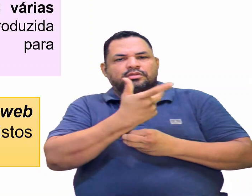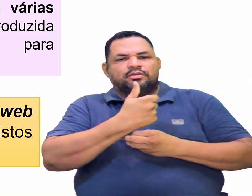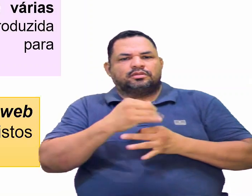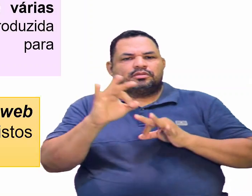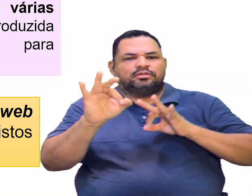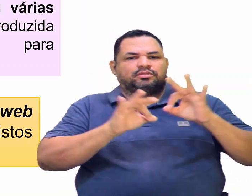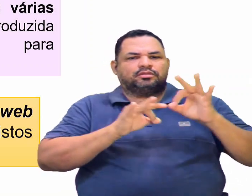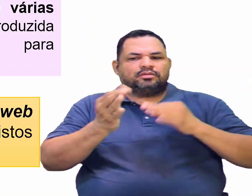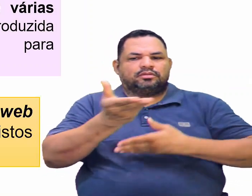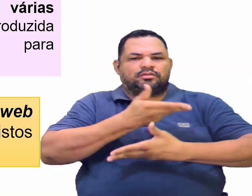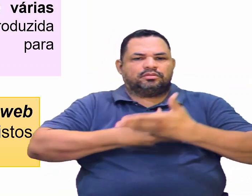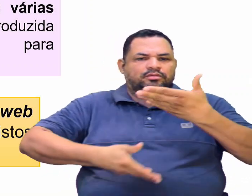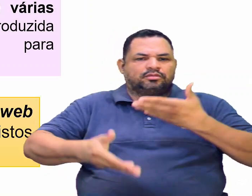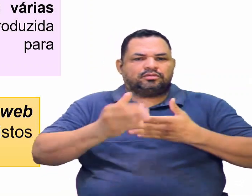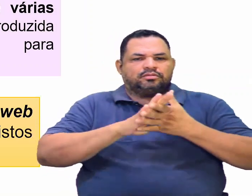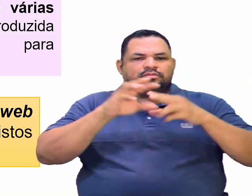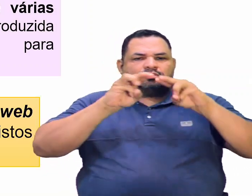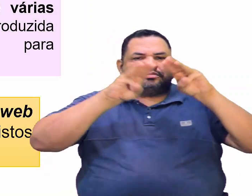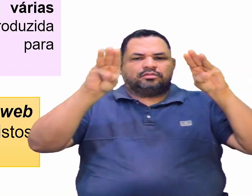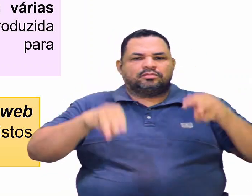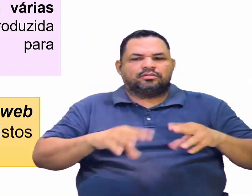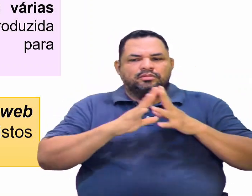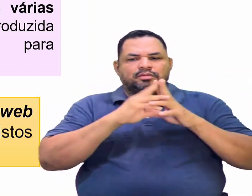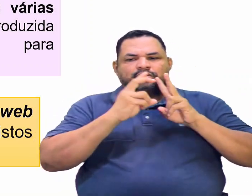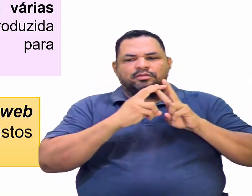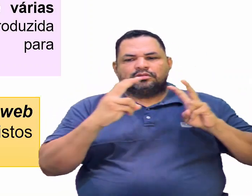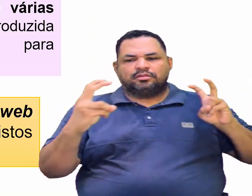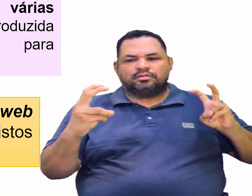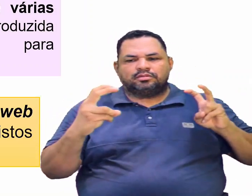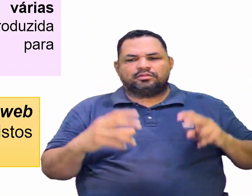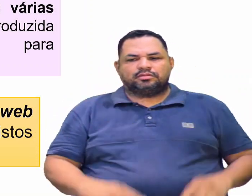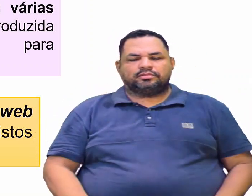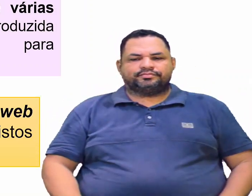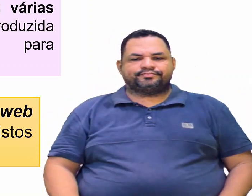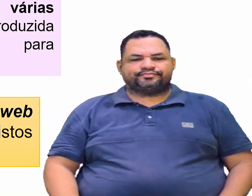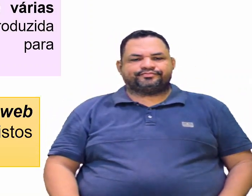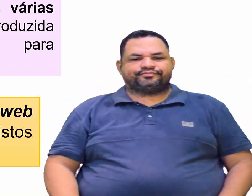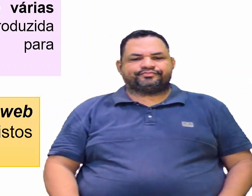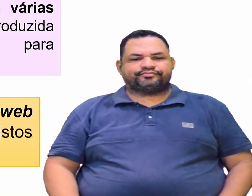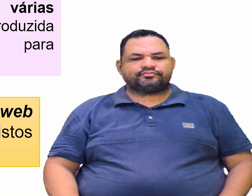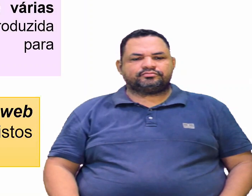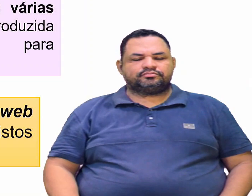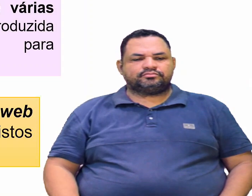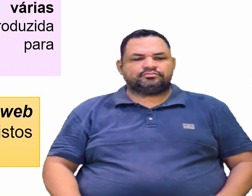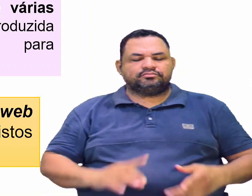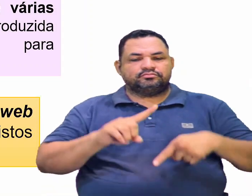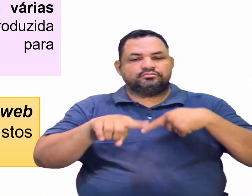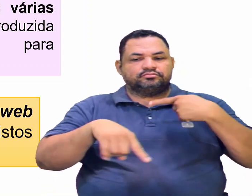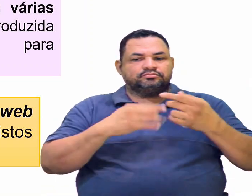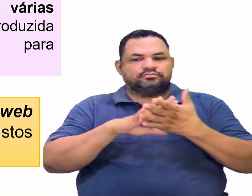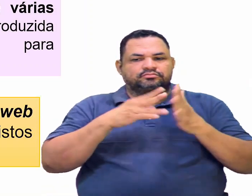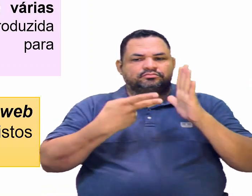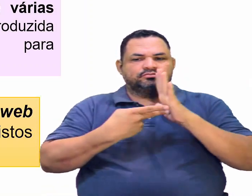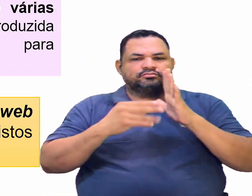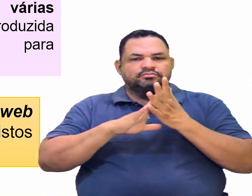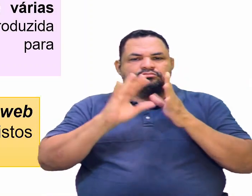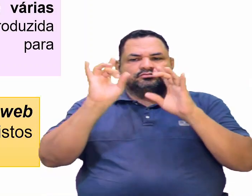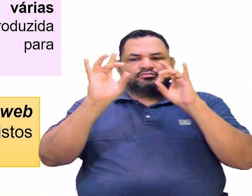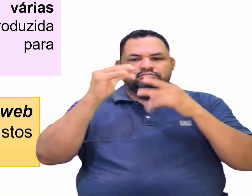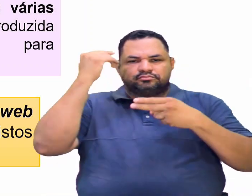as instalações interativas e os museus virtuais. Nós vamos ver, aos poucos, o significado de